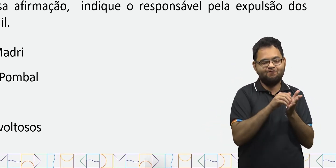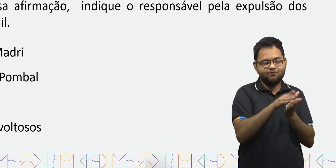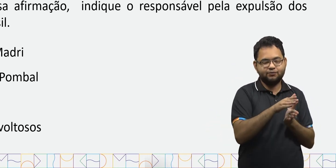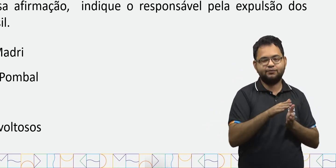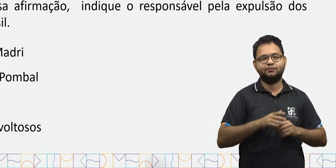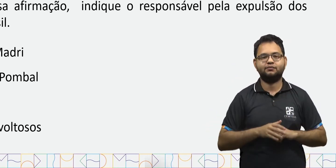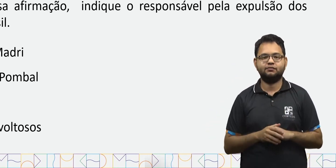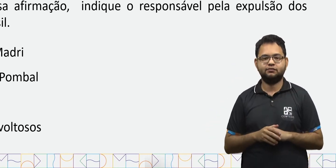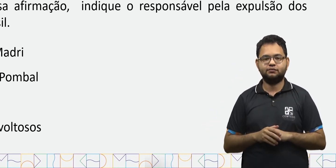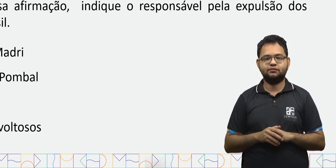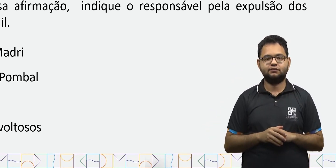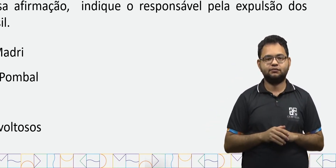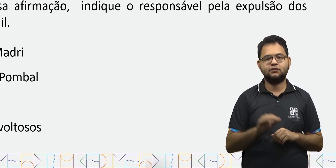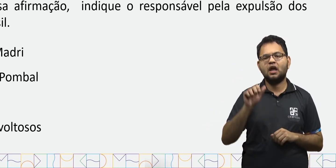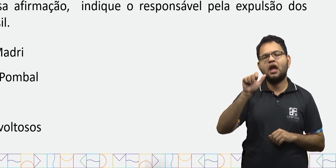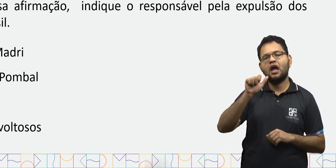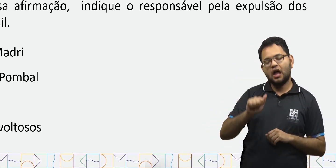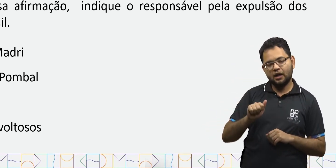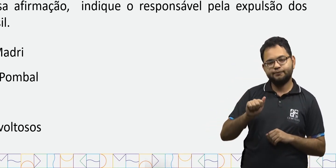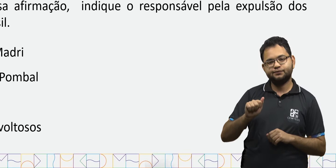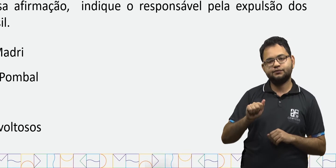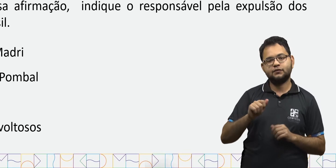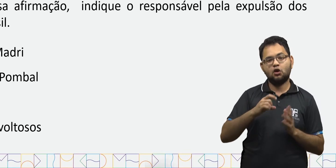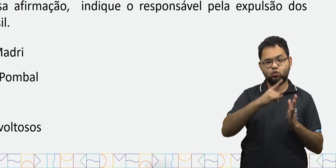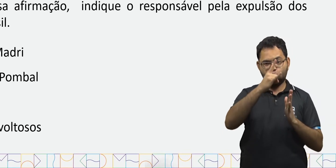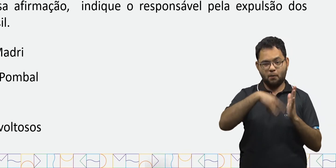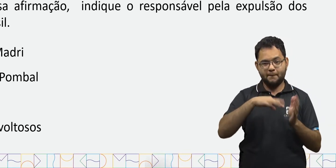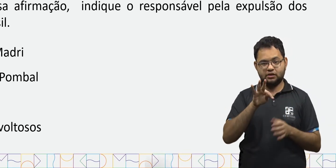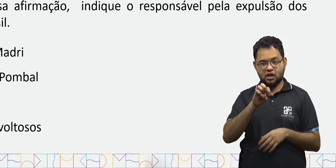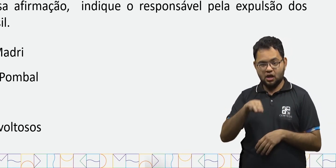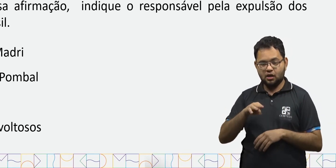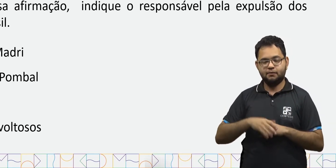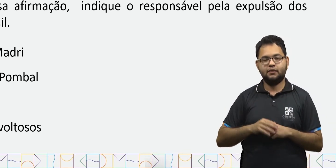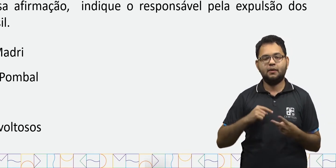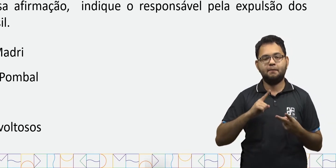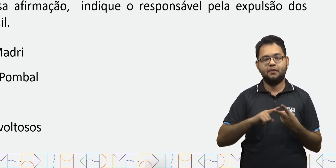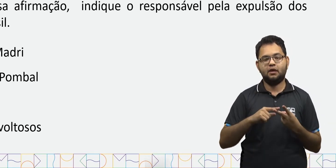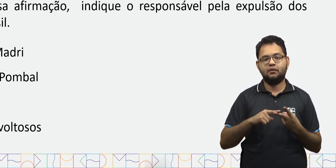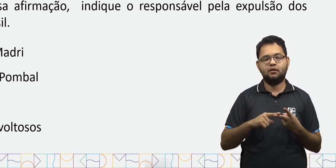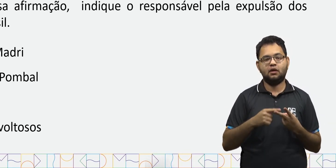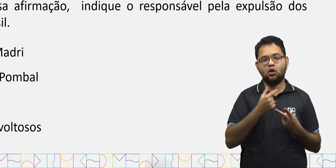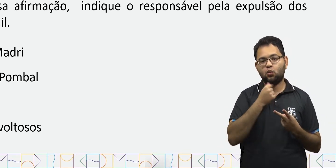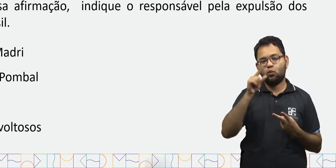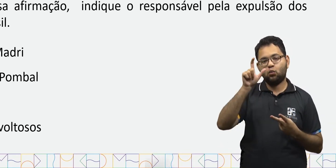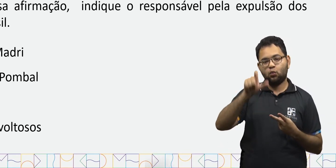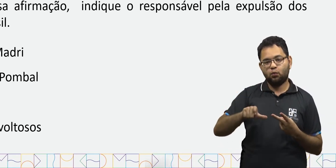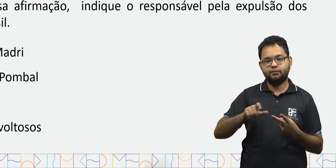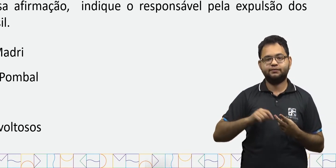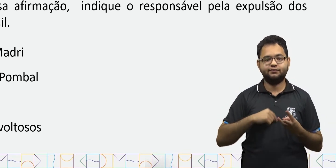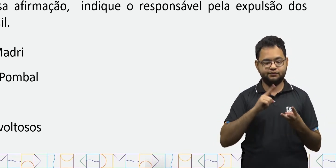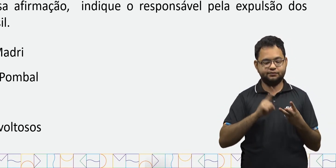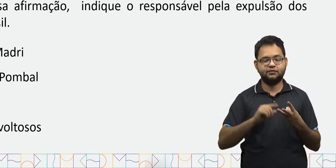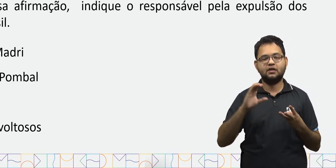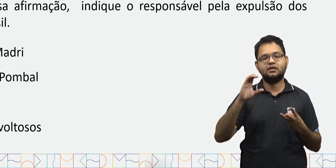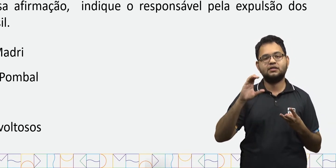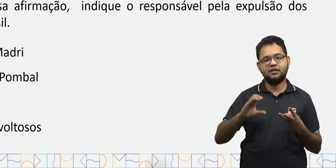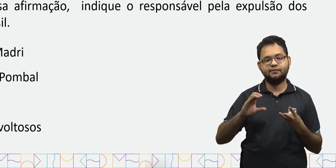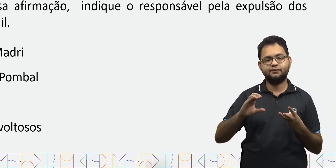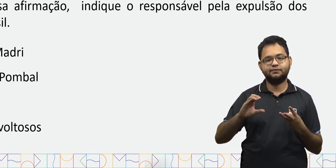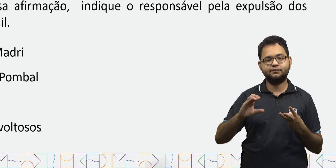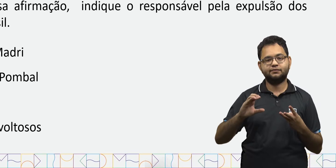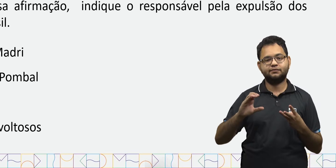pela expulsão dos jesuítas do Brasil. Alternativa A, Tratado de Madrid. Alternativa B, Marquês de